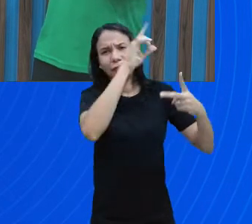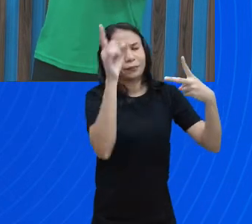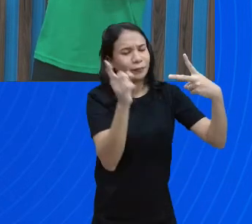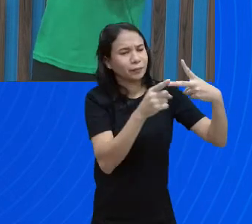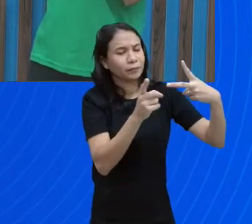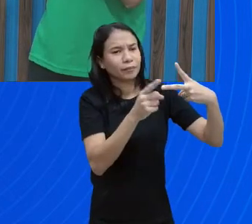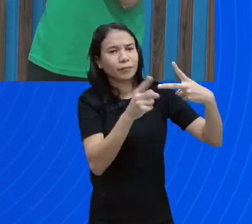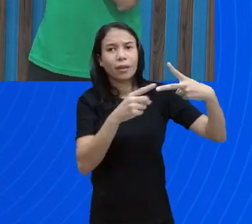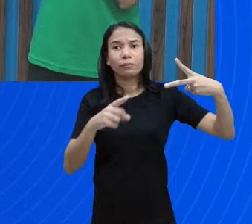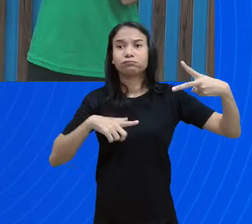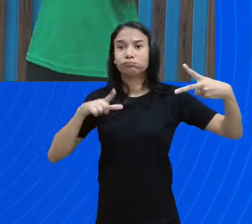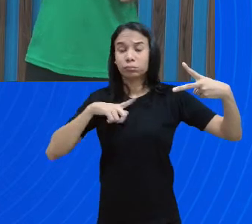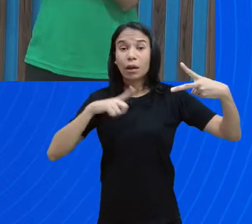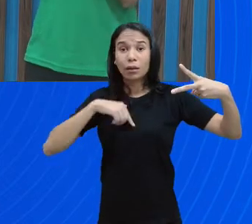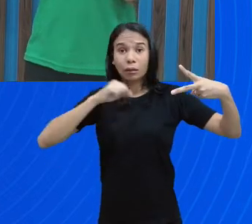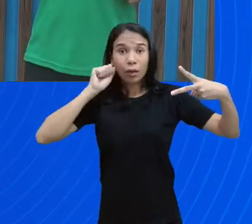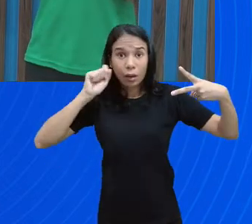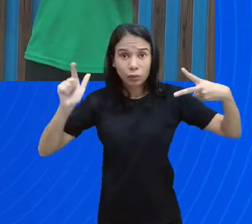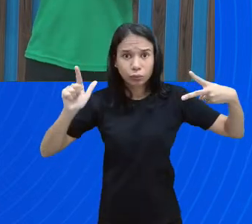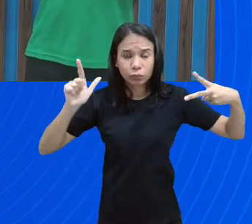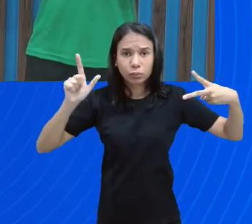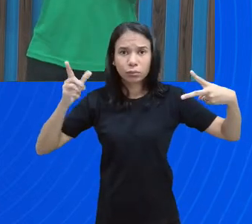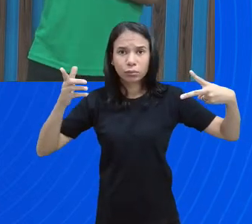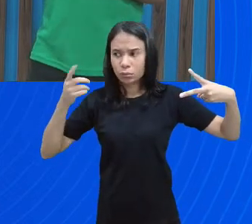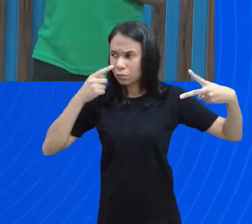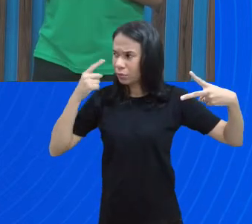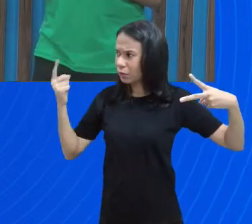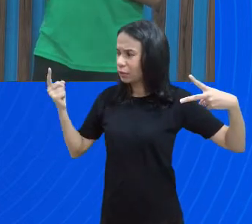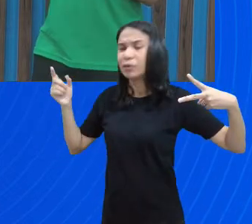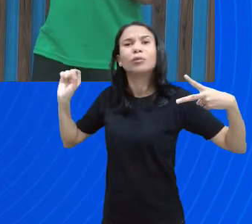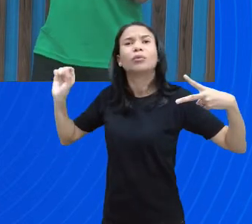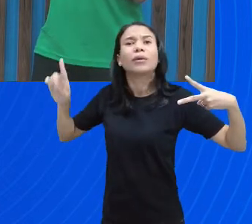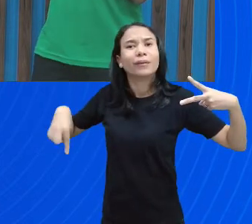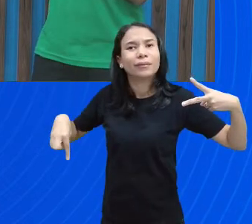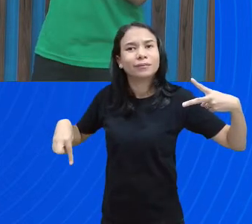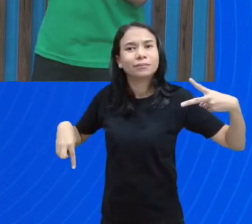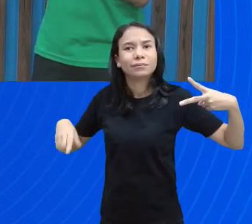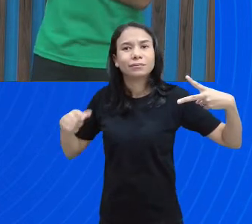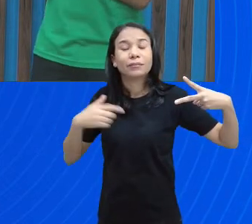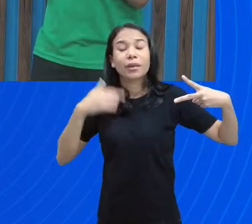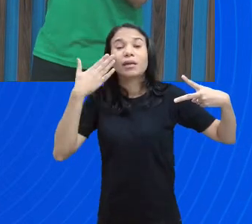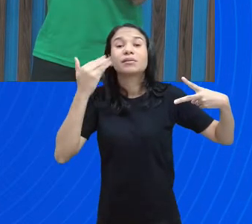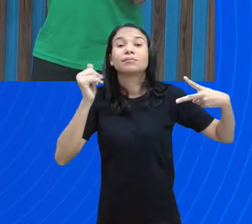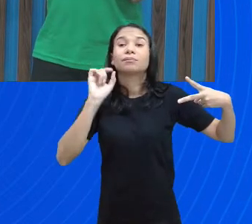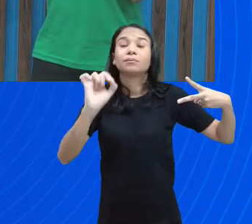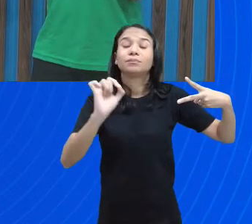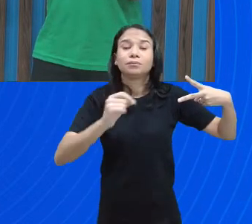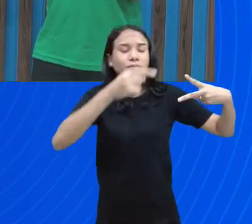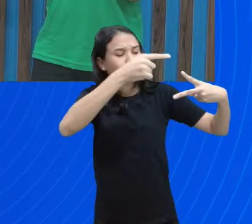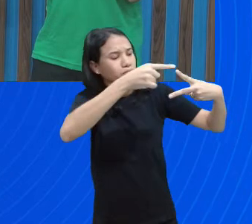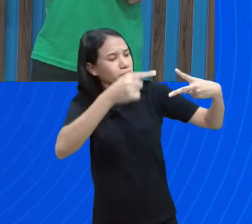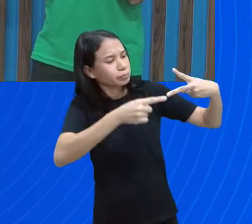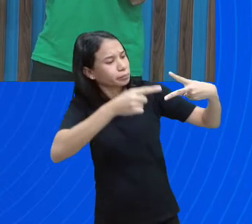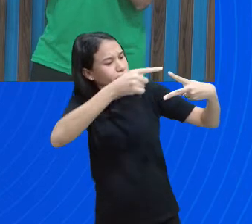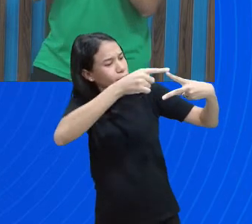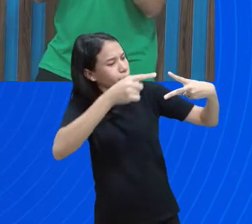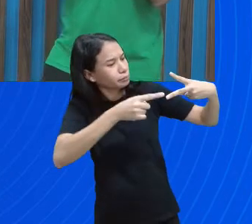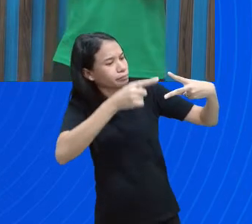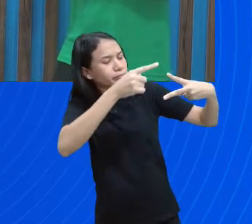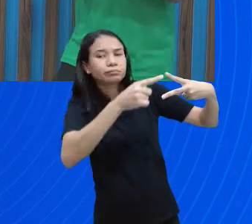E um Rudolf Kjellén, que é... Eu quero saber, esses